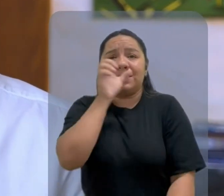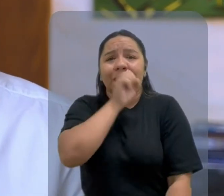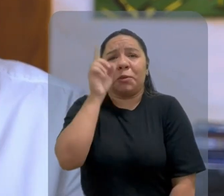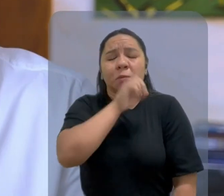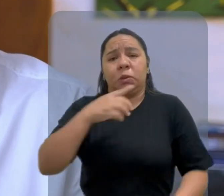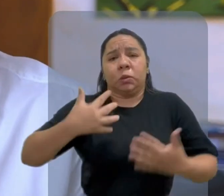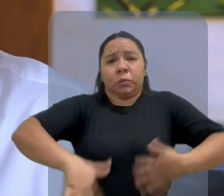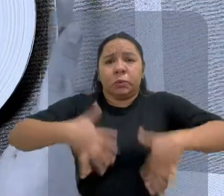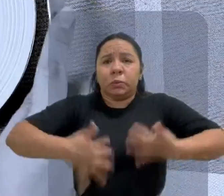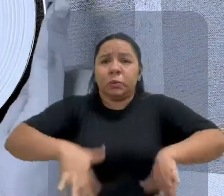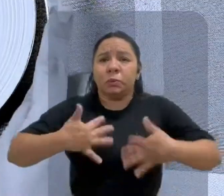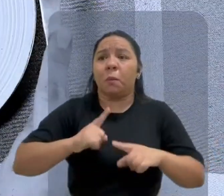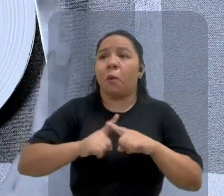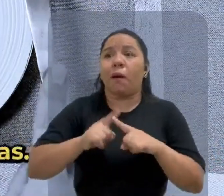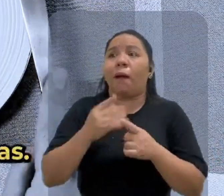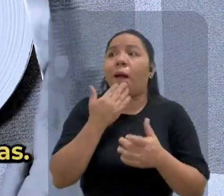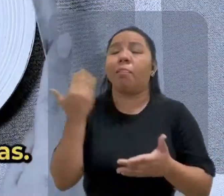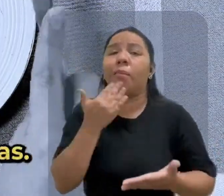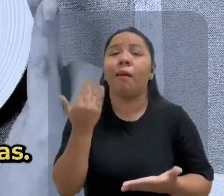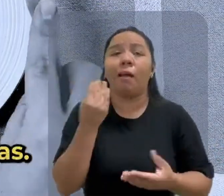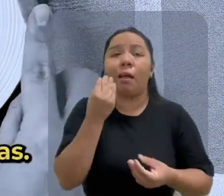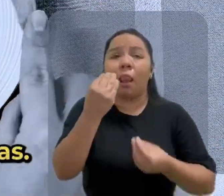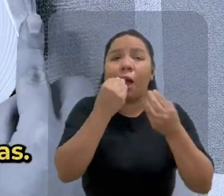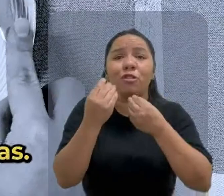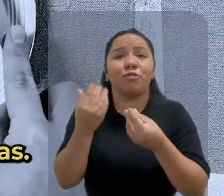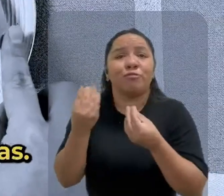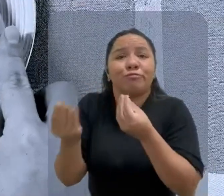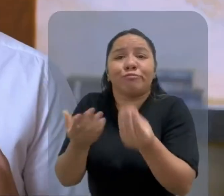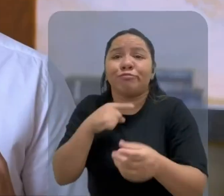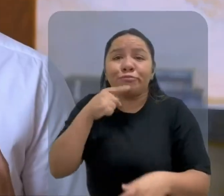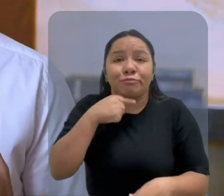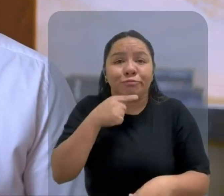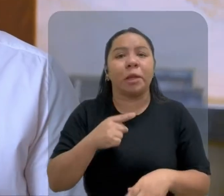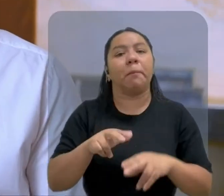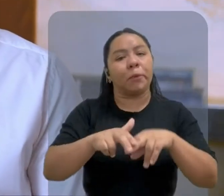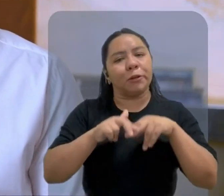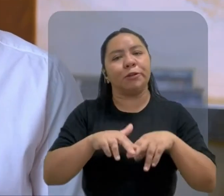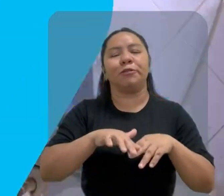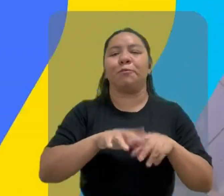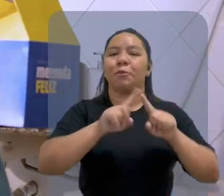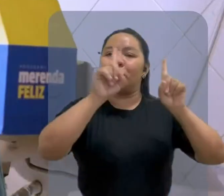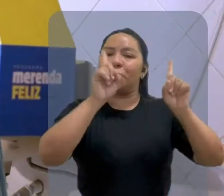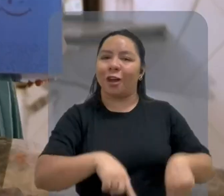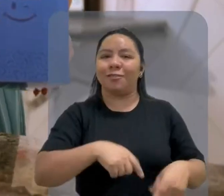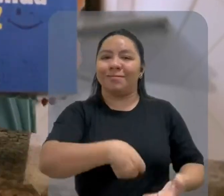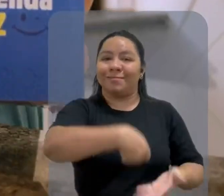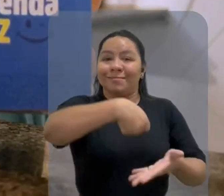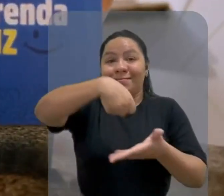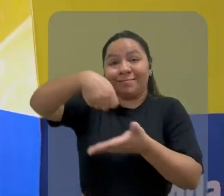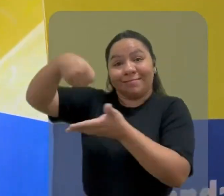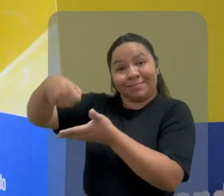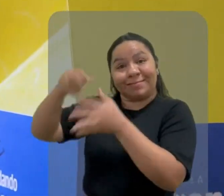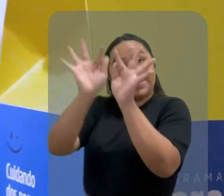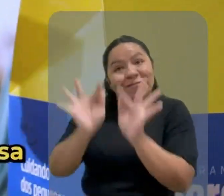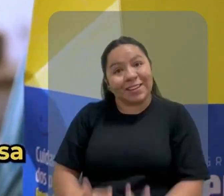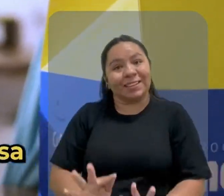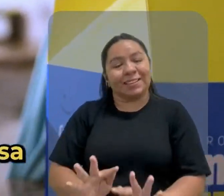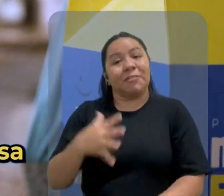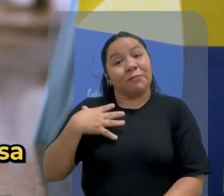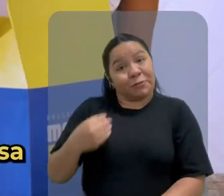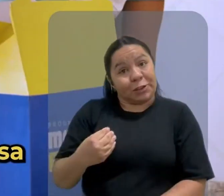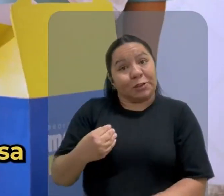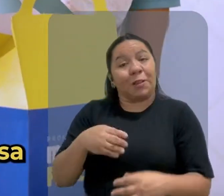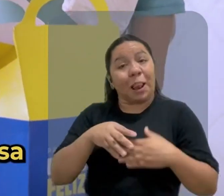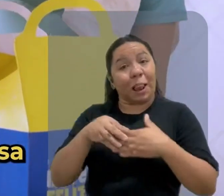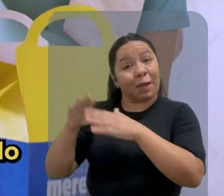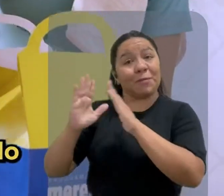e você fica aflita, porque nem sempre tem o que dar para as crianças. Por isso eu vou criar o Merenda Feliz. Sexta-feira, seu filho